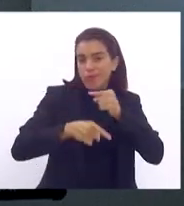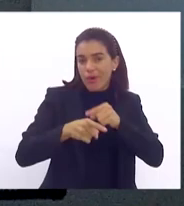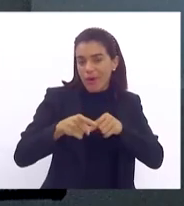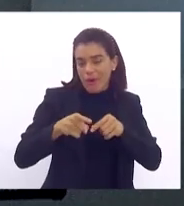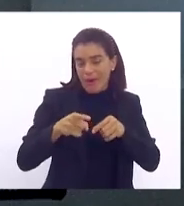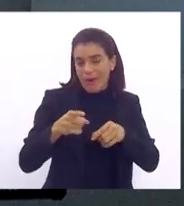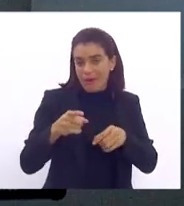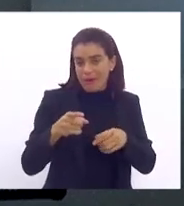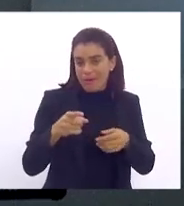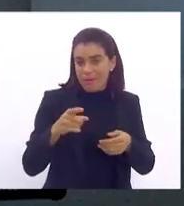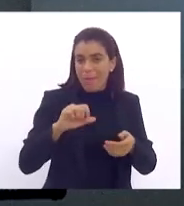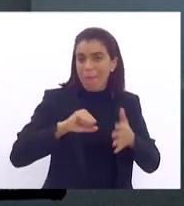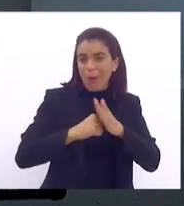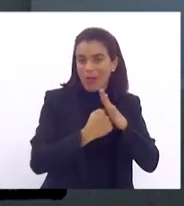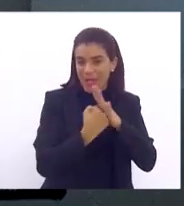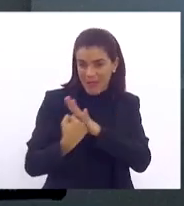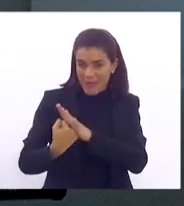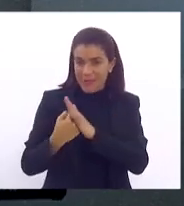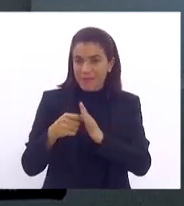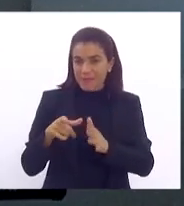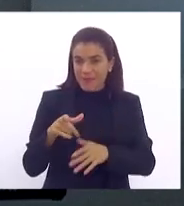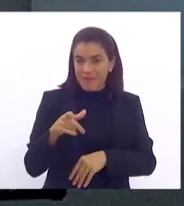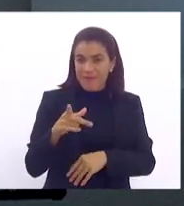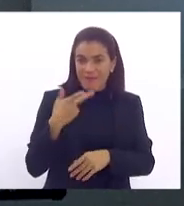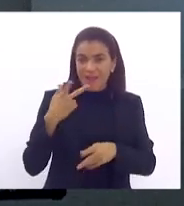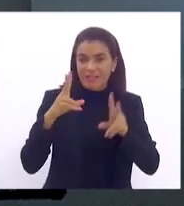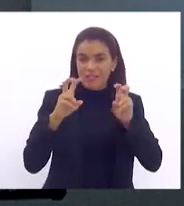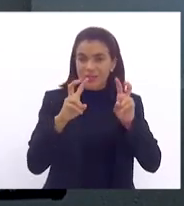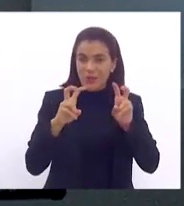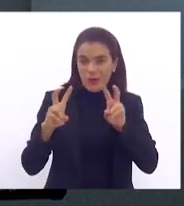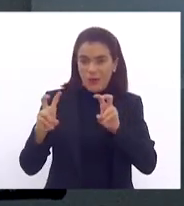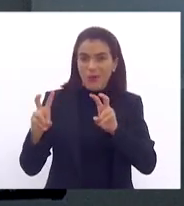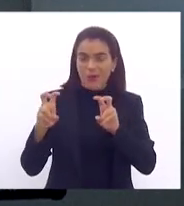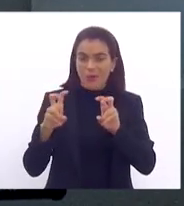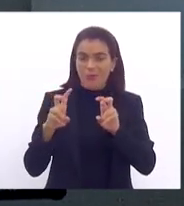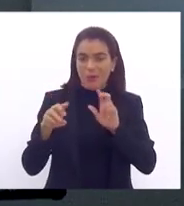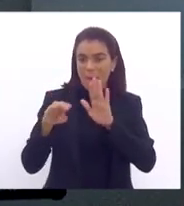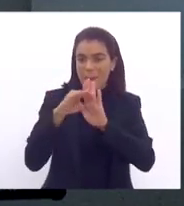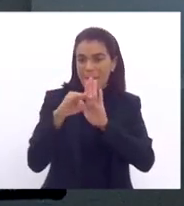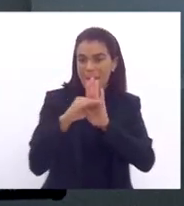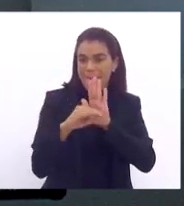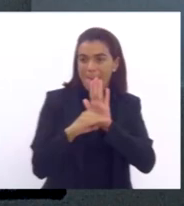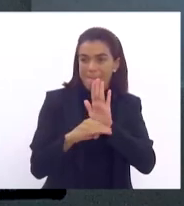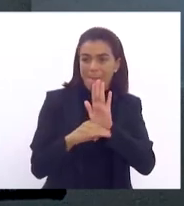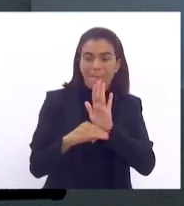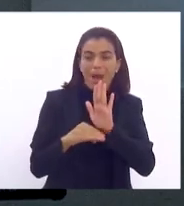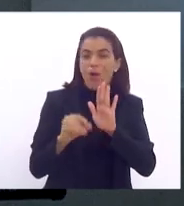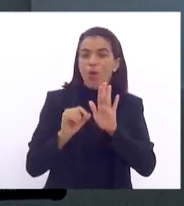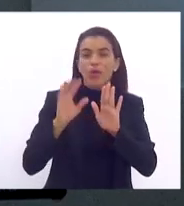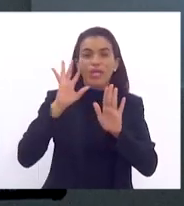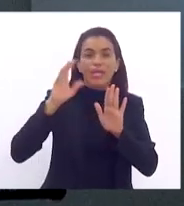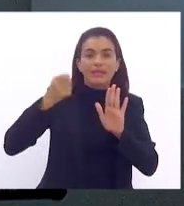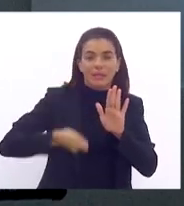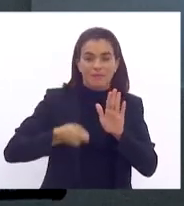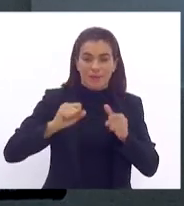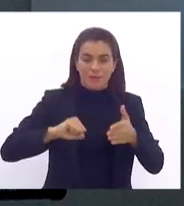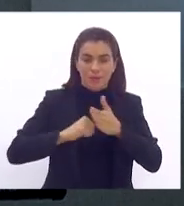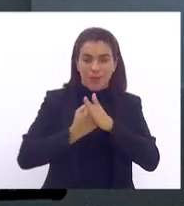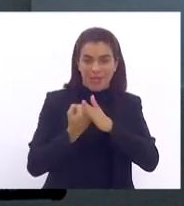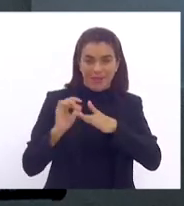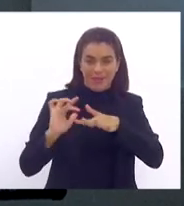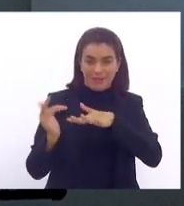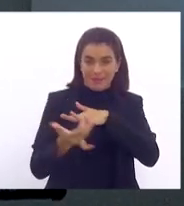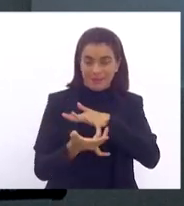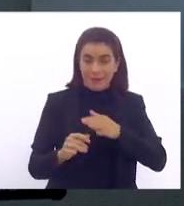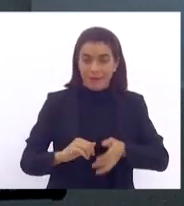Dr Dante falou que vai avançar nesses parâmetros né que possam nortear a decisão de bloqueio de perfis das das redes sociais a